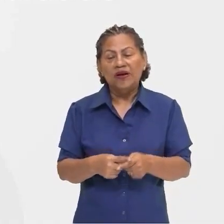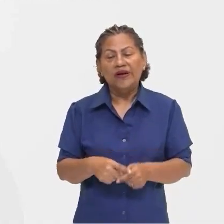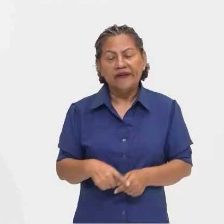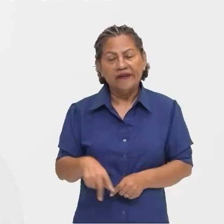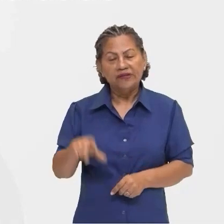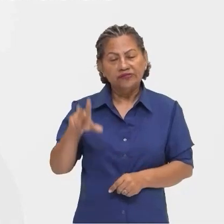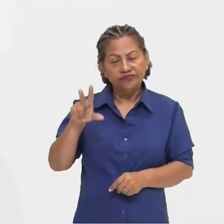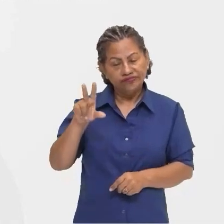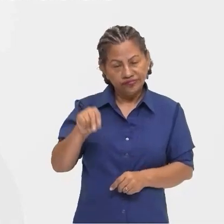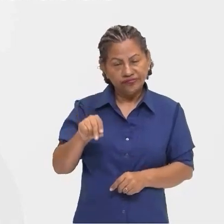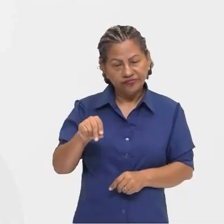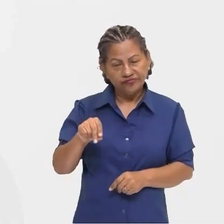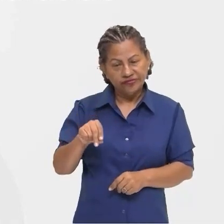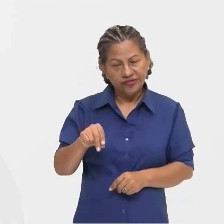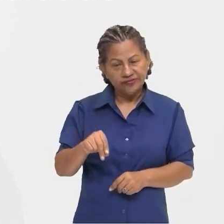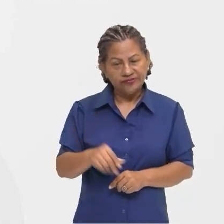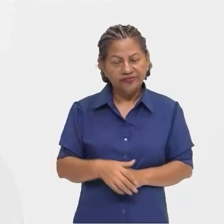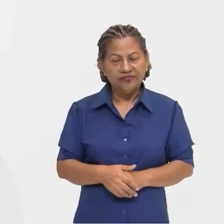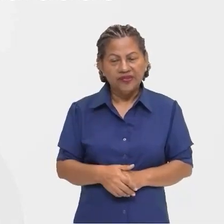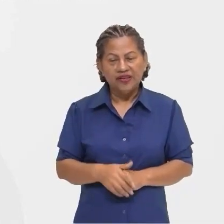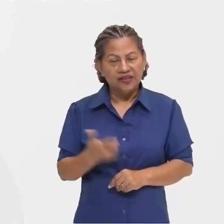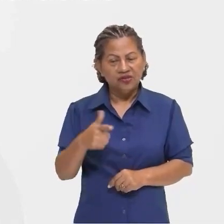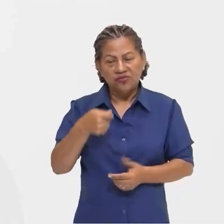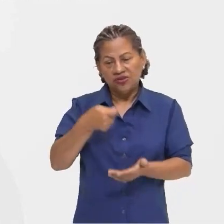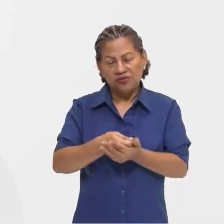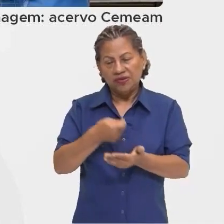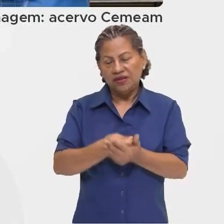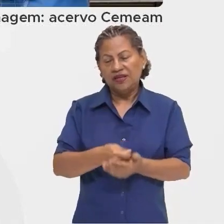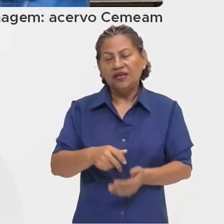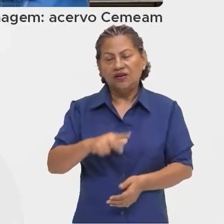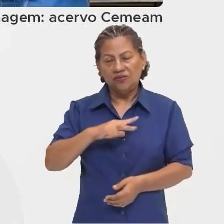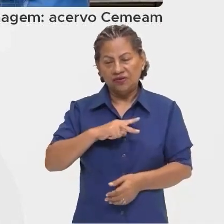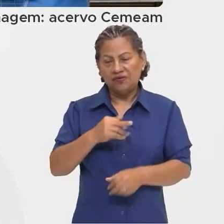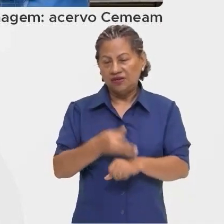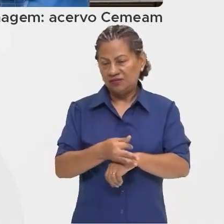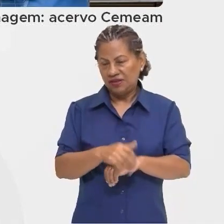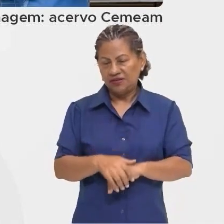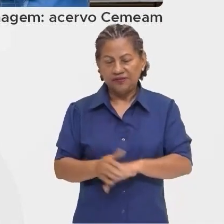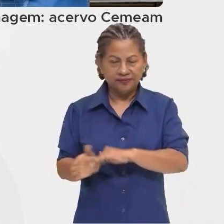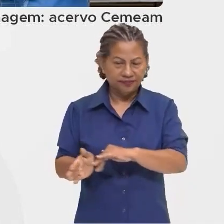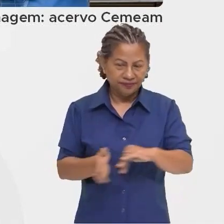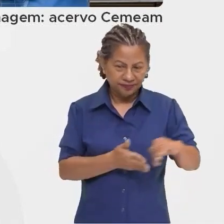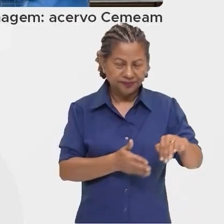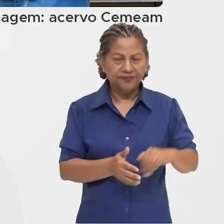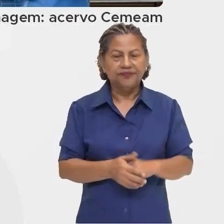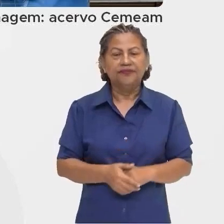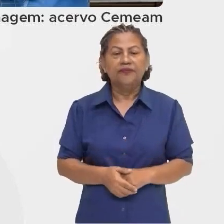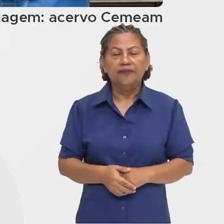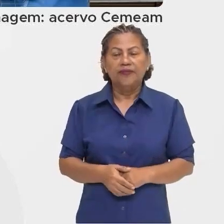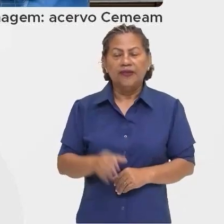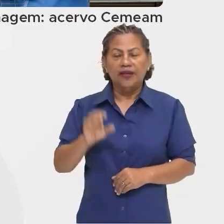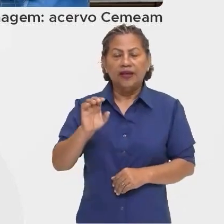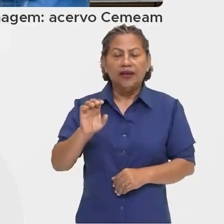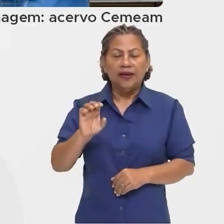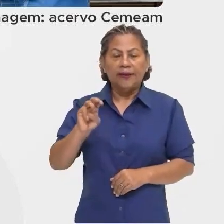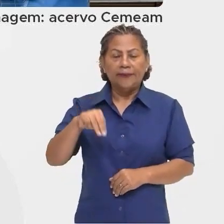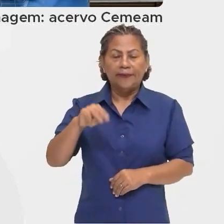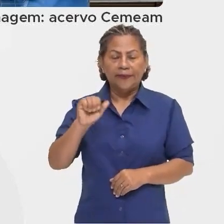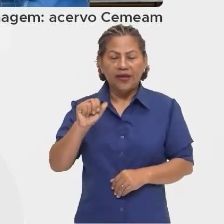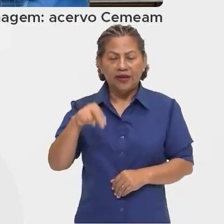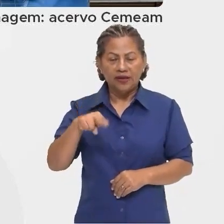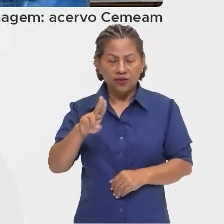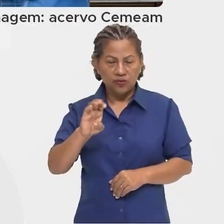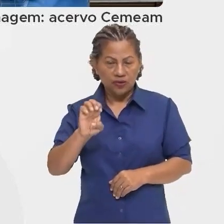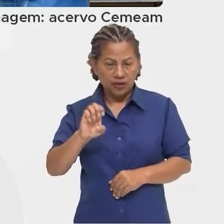particular. Agora a gente vai ver a história da professora Manuela. Professora Manuela, decidi cursar matemática, me